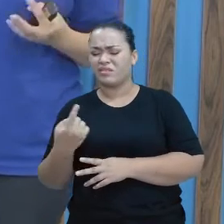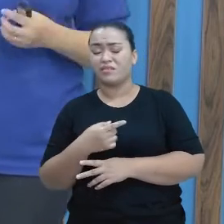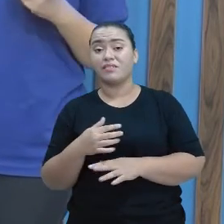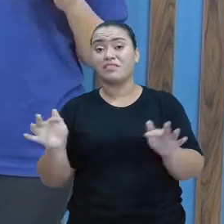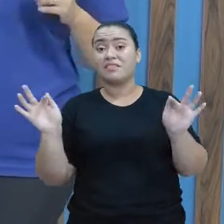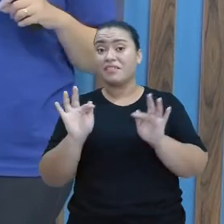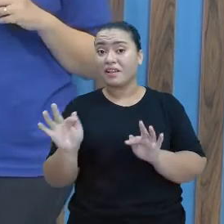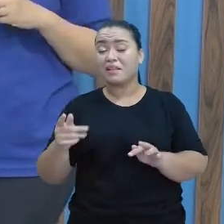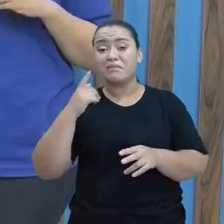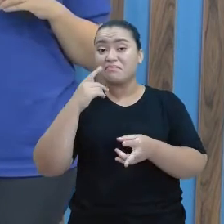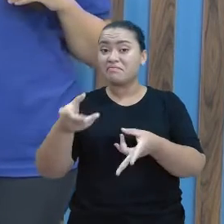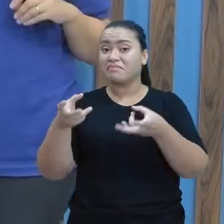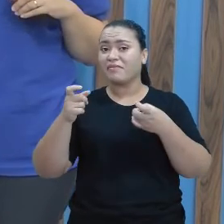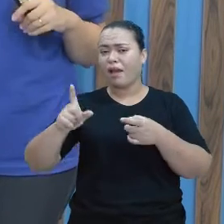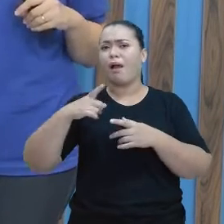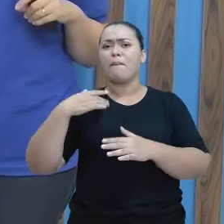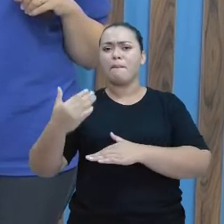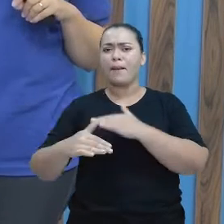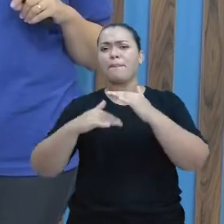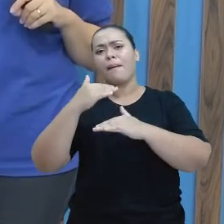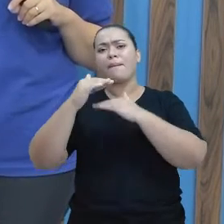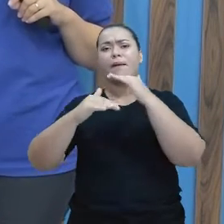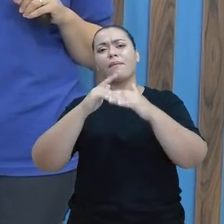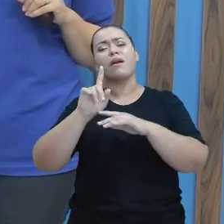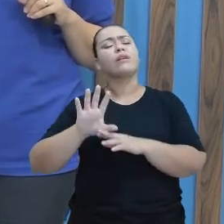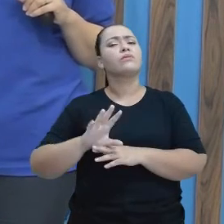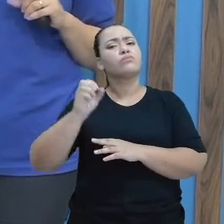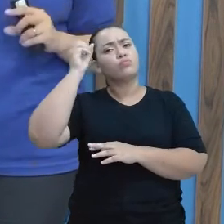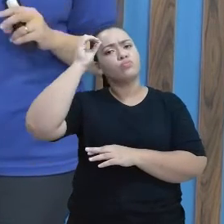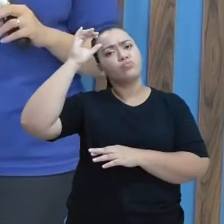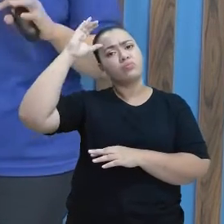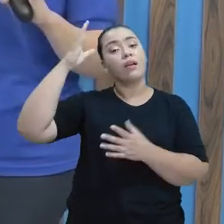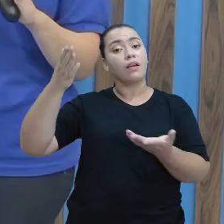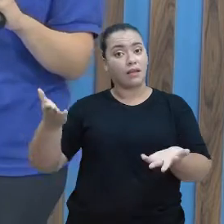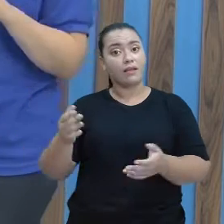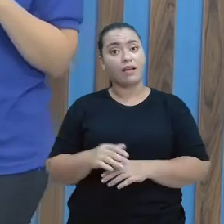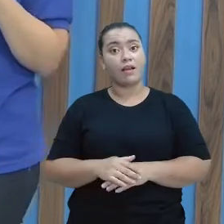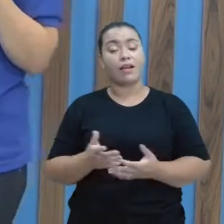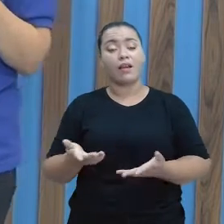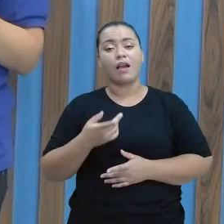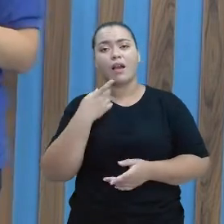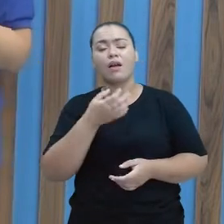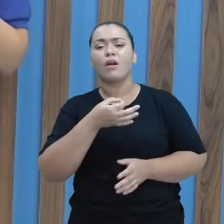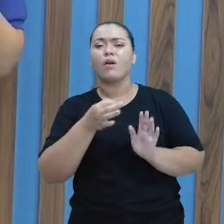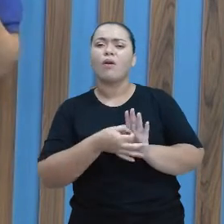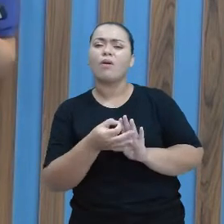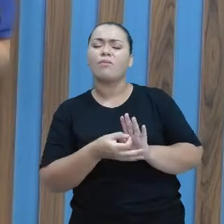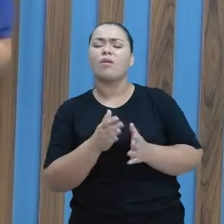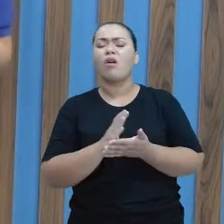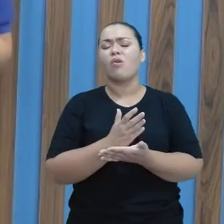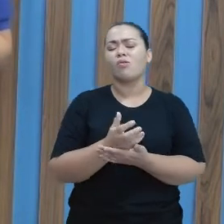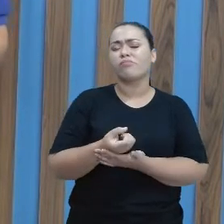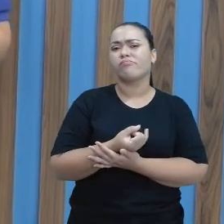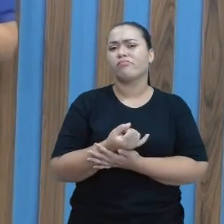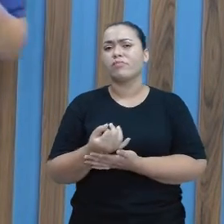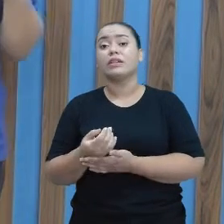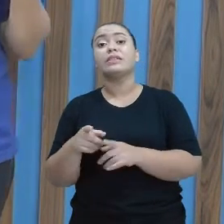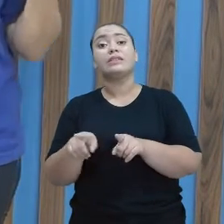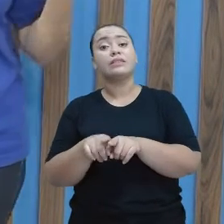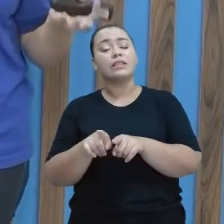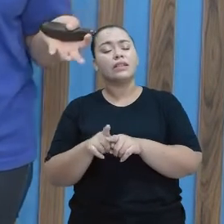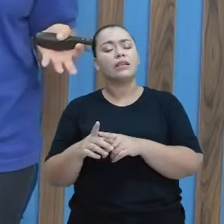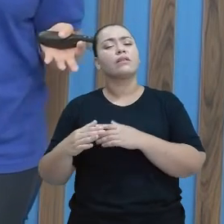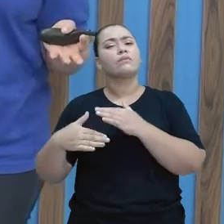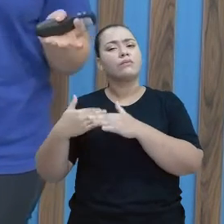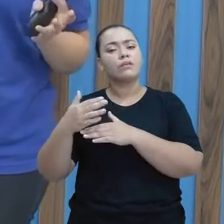feliz de perceber esse crescimento aí do conhecimento, né? A gente vai comentando com você alguns elementos, construindo a ideia